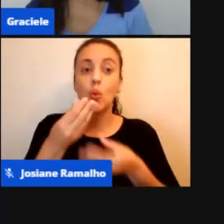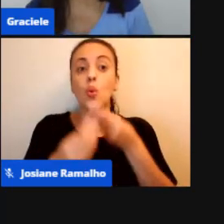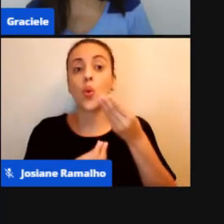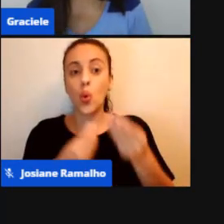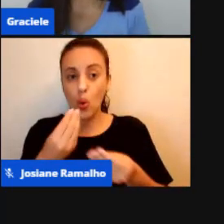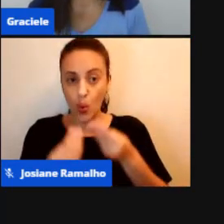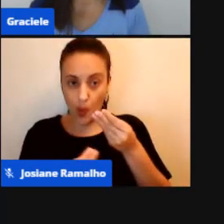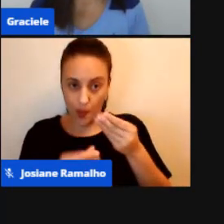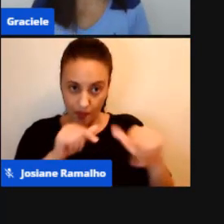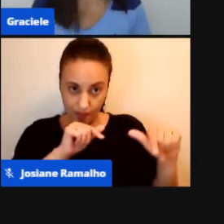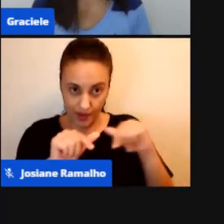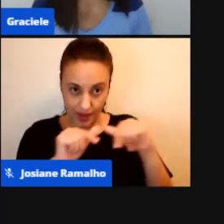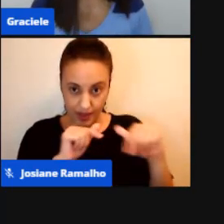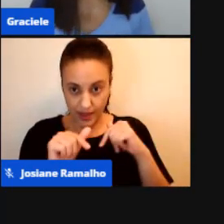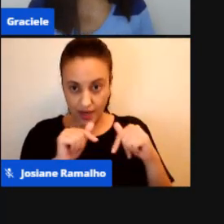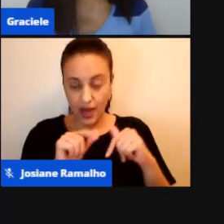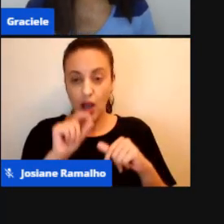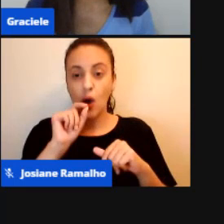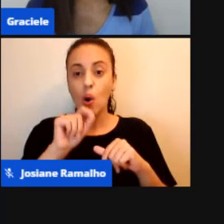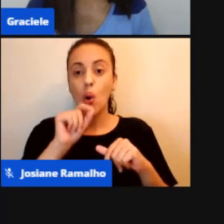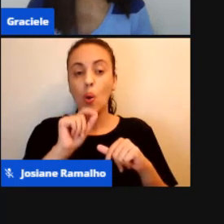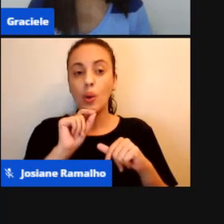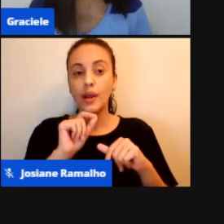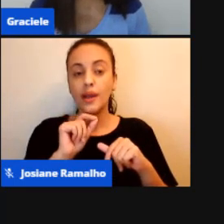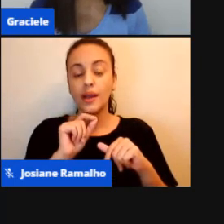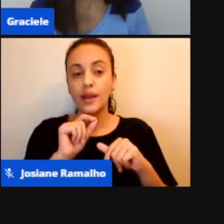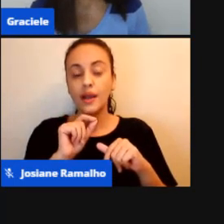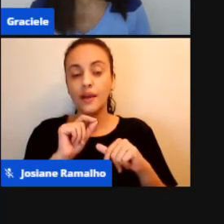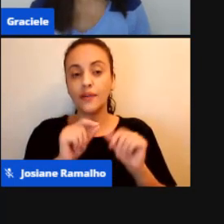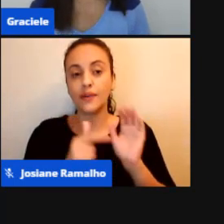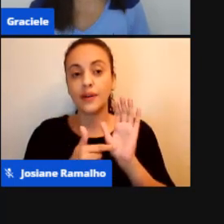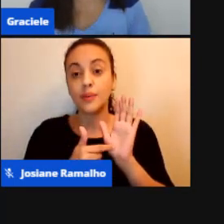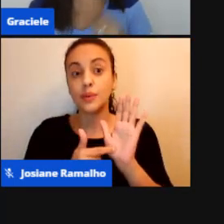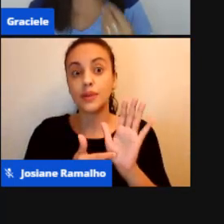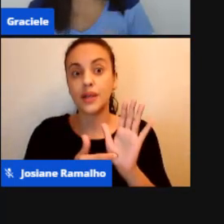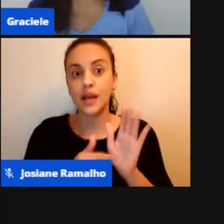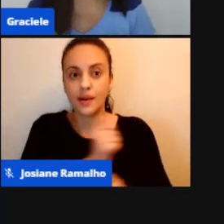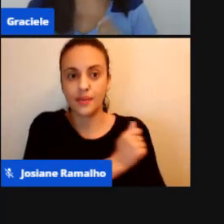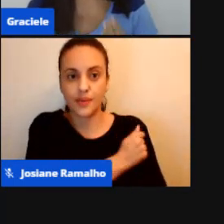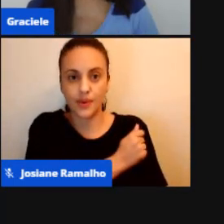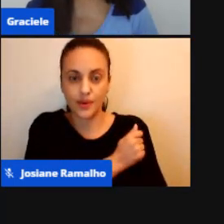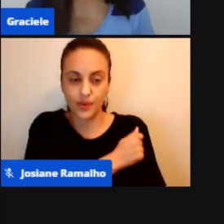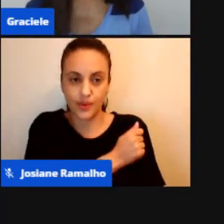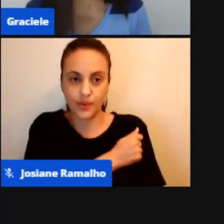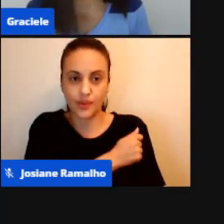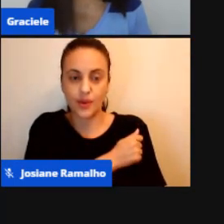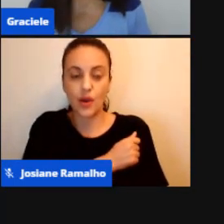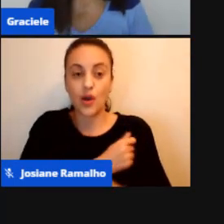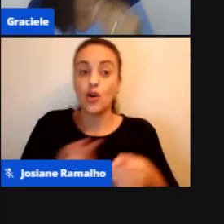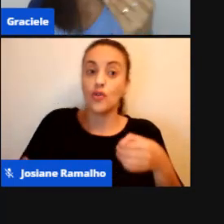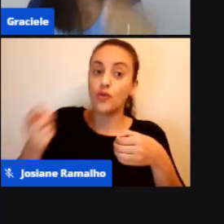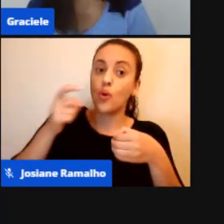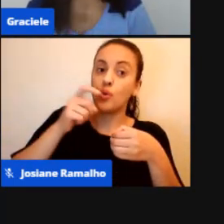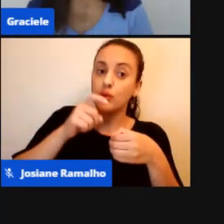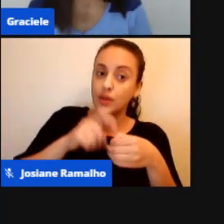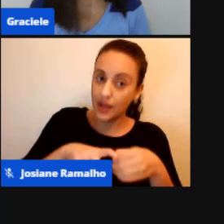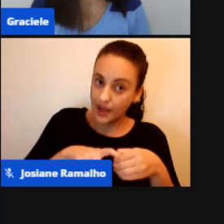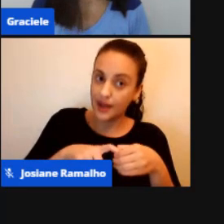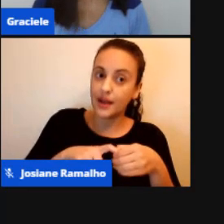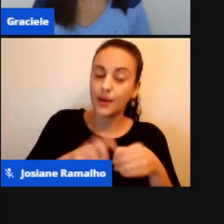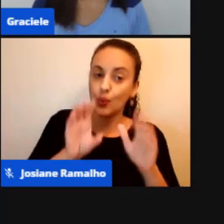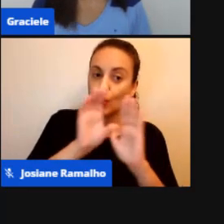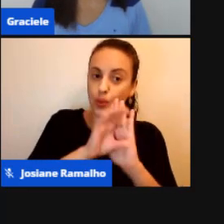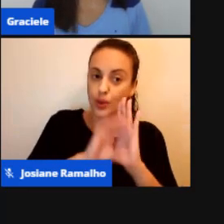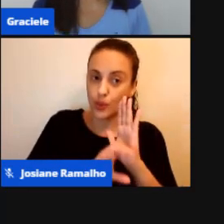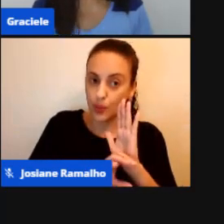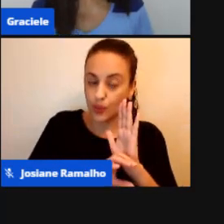vai ser apresentado para este aluno de alfabetização, voltar quantas vezes forem